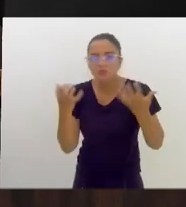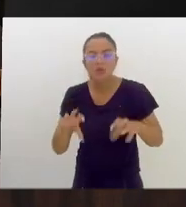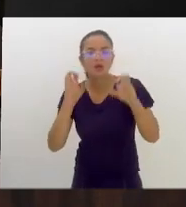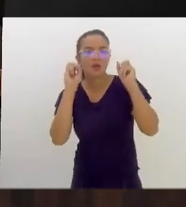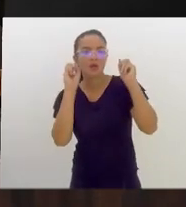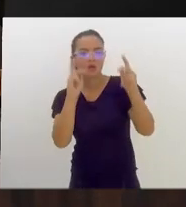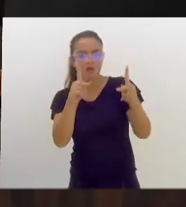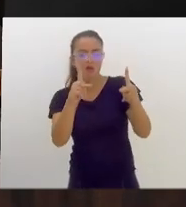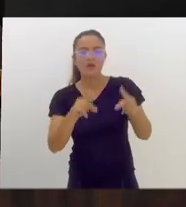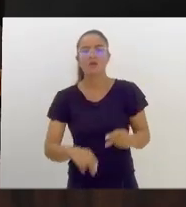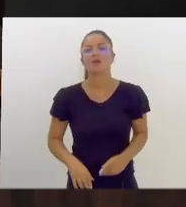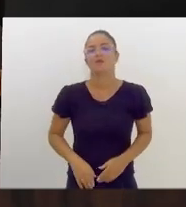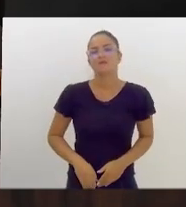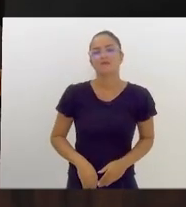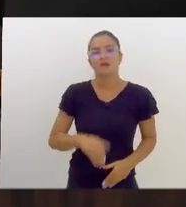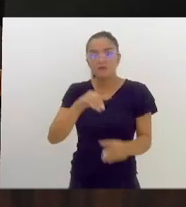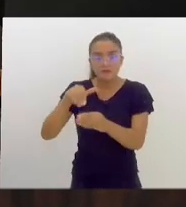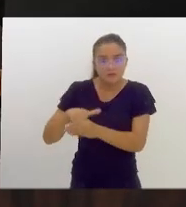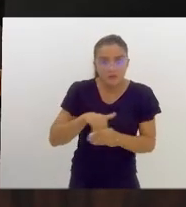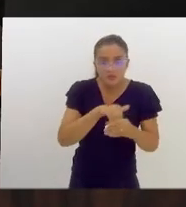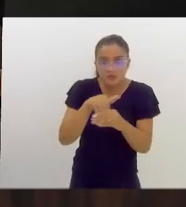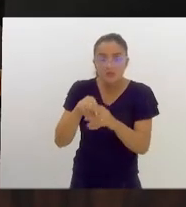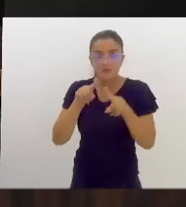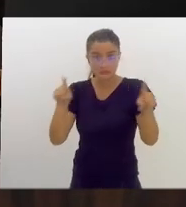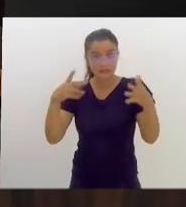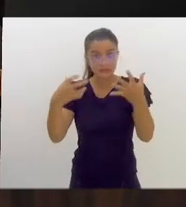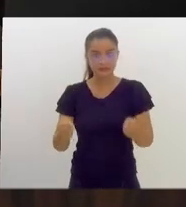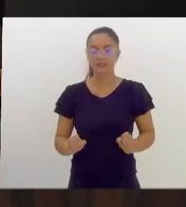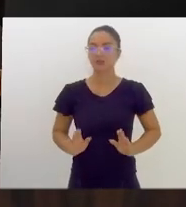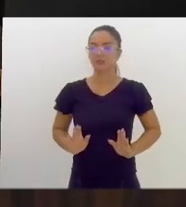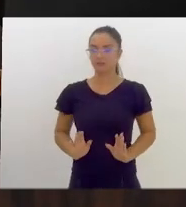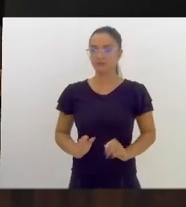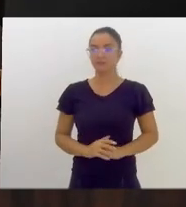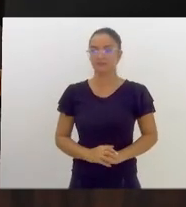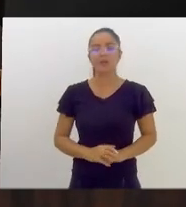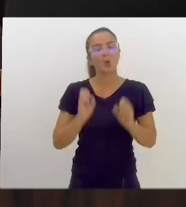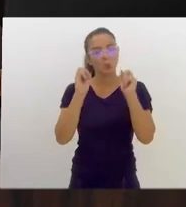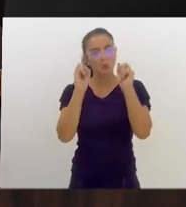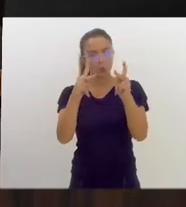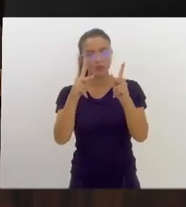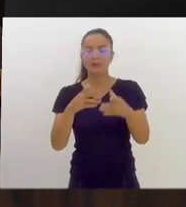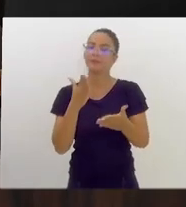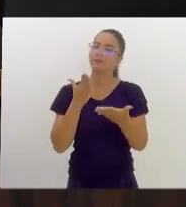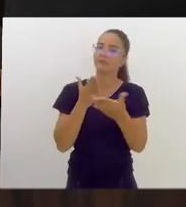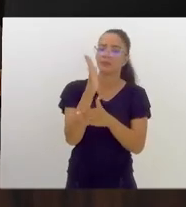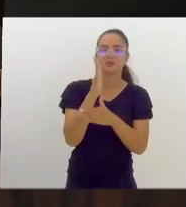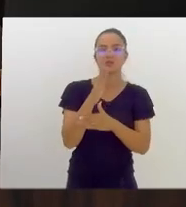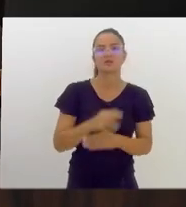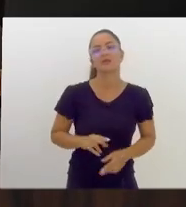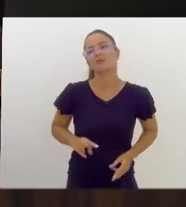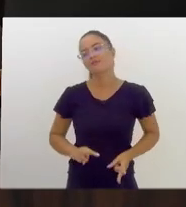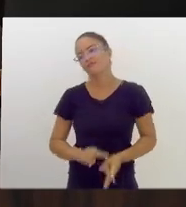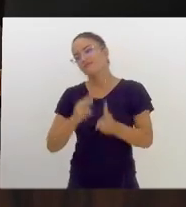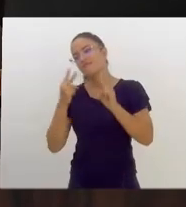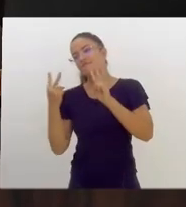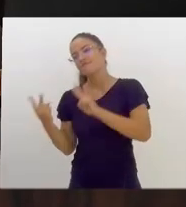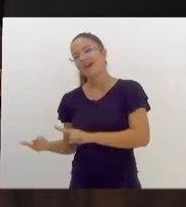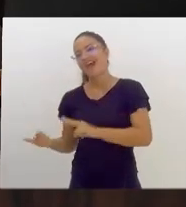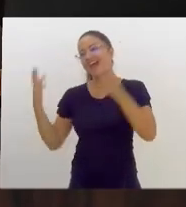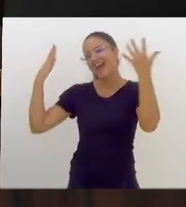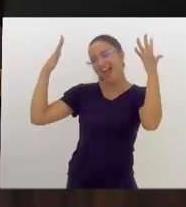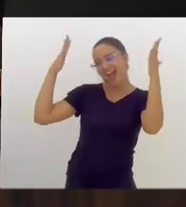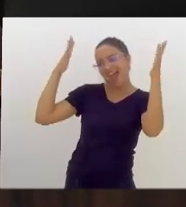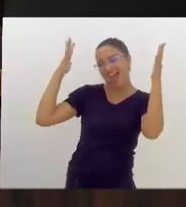encerrada a discussão. Em votação, os senhores que aprovam, permaneçam como estão. Aprovado, vai a